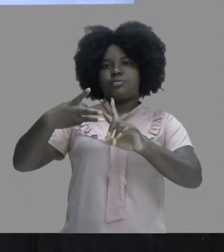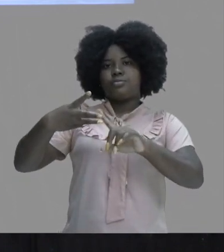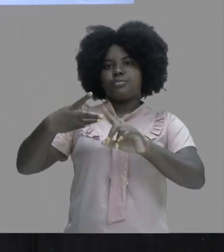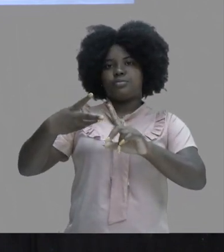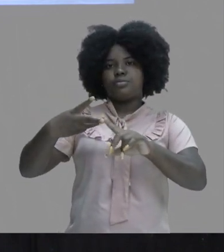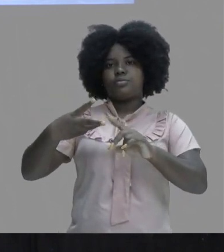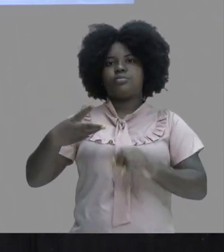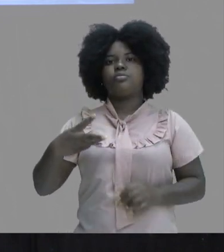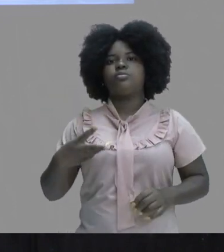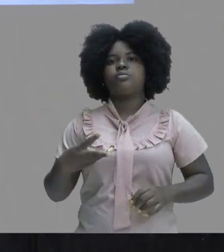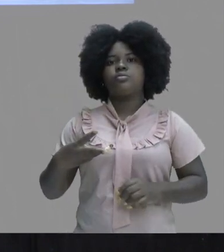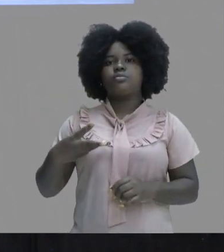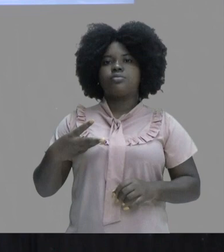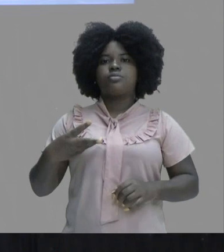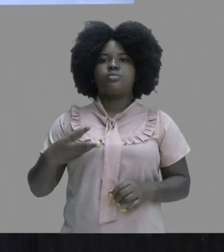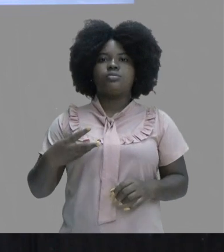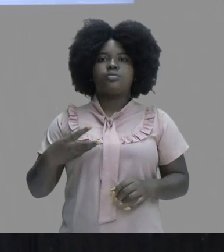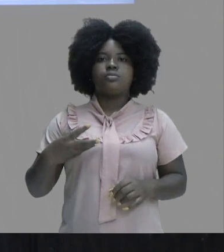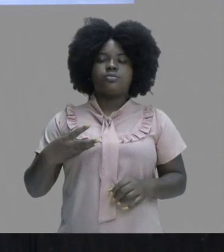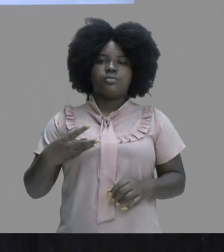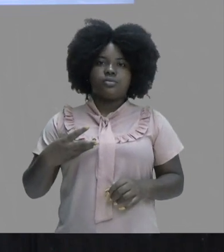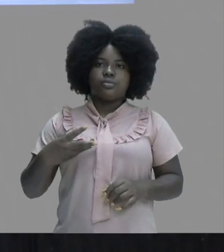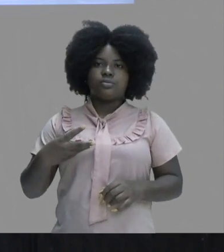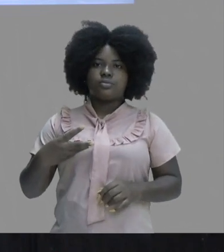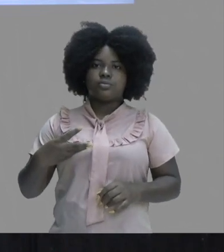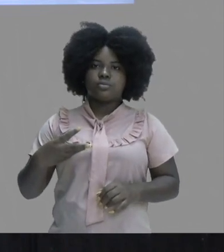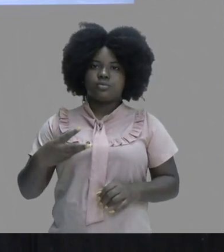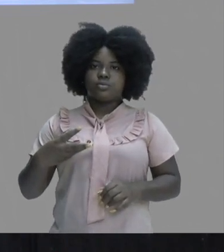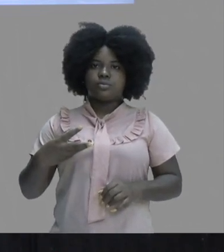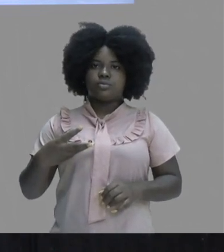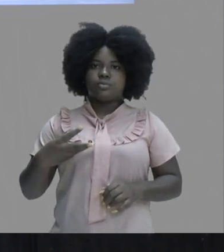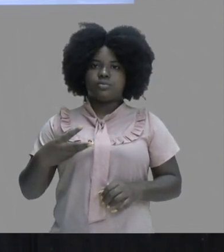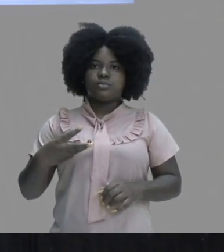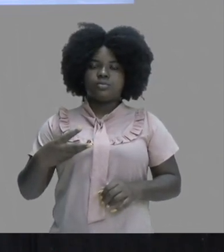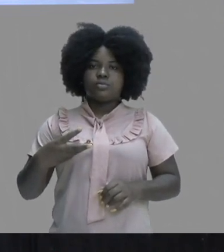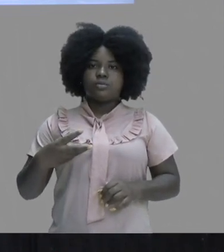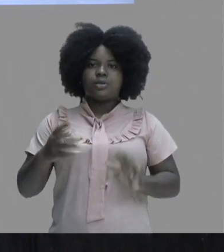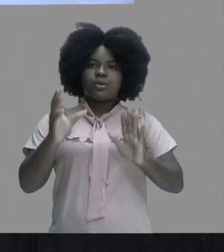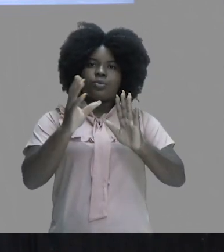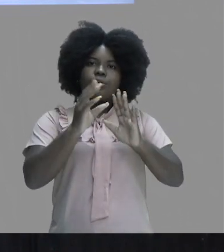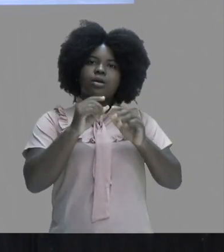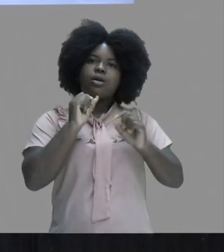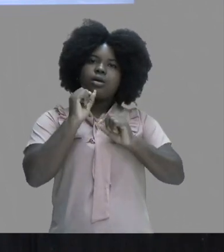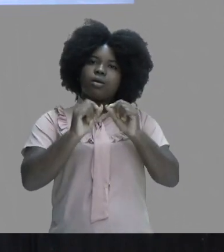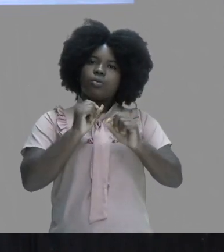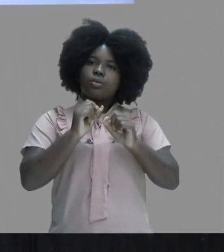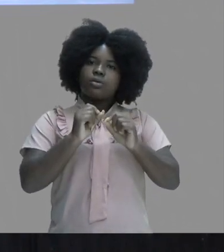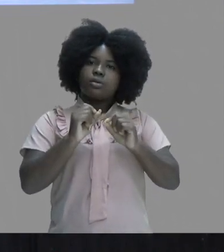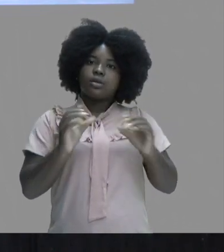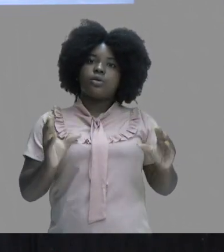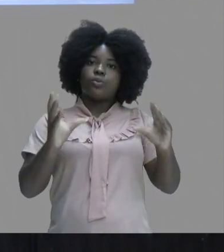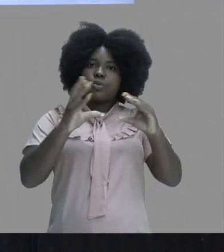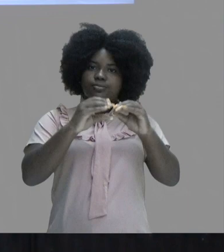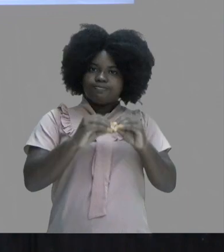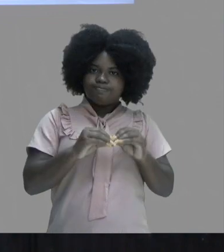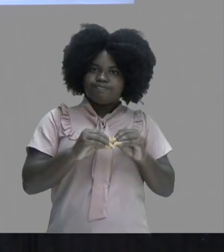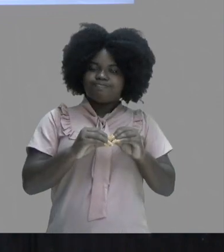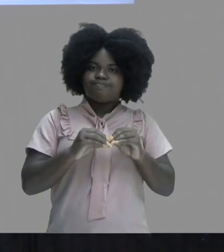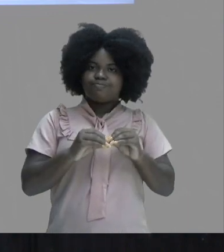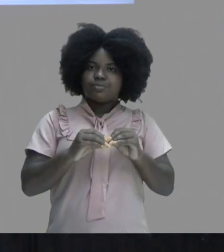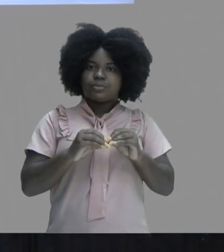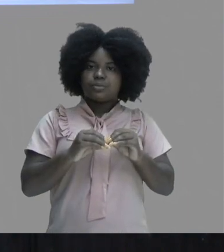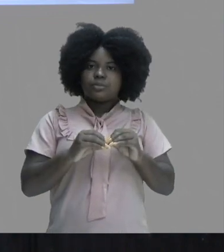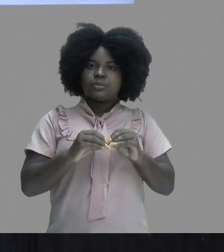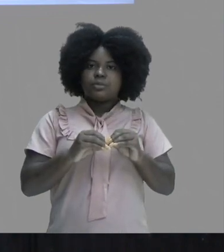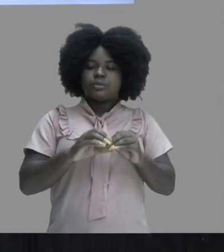3, que eu também acho interessante. O artigo 3 ele faz um resumo, digamos assim, de vários outros artigos, porque ele